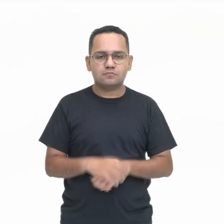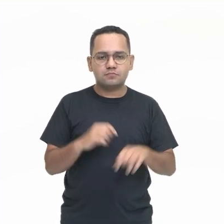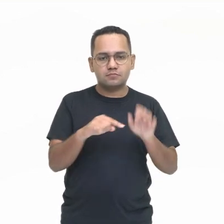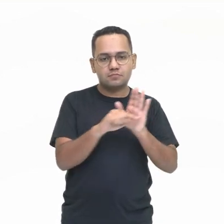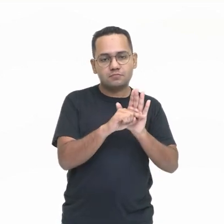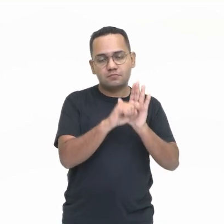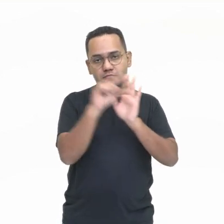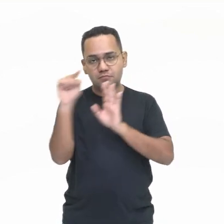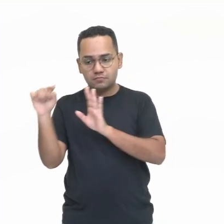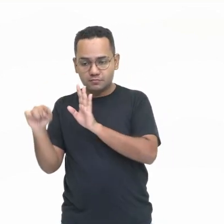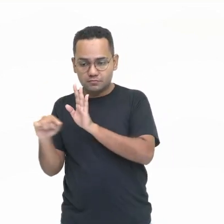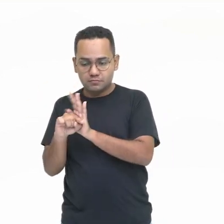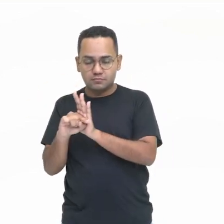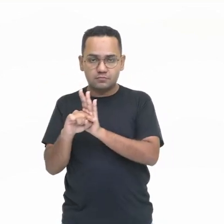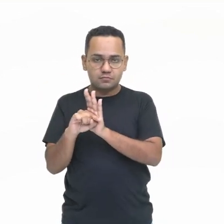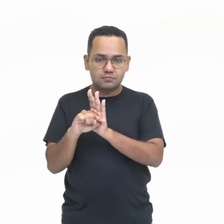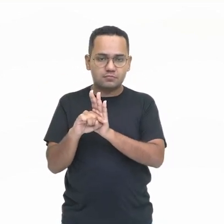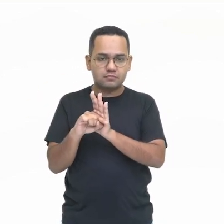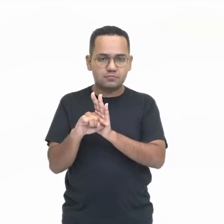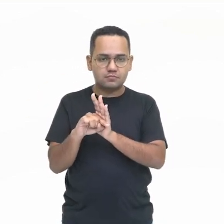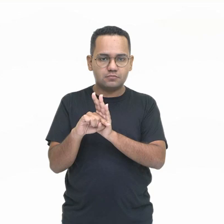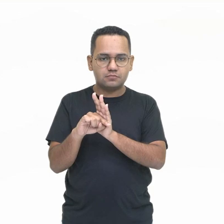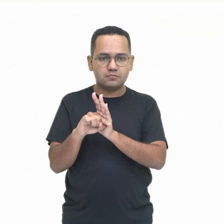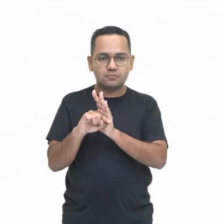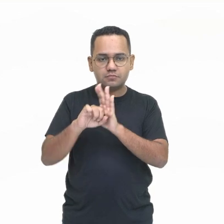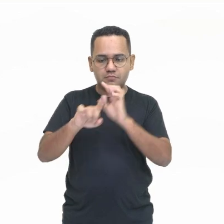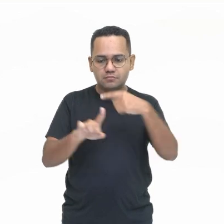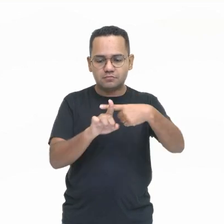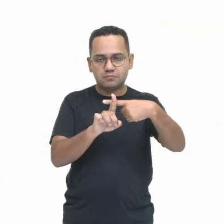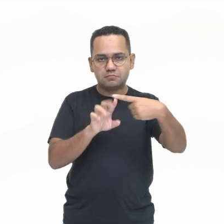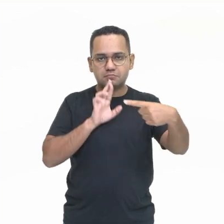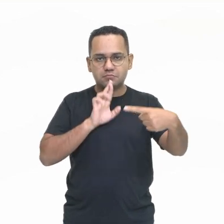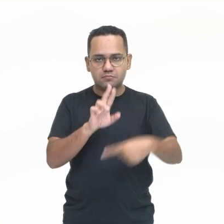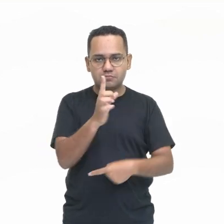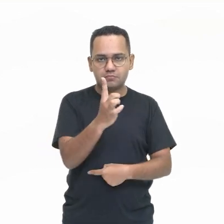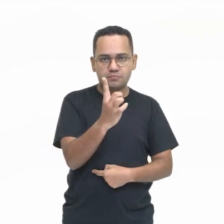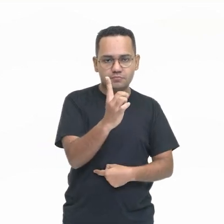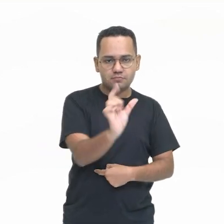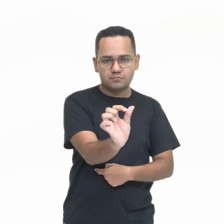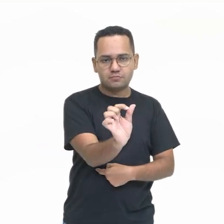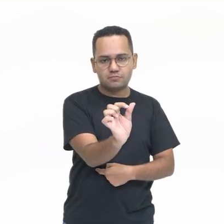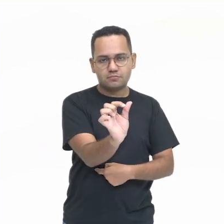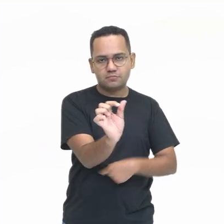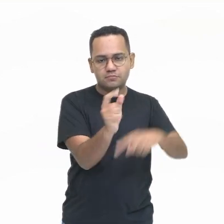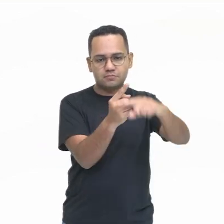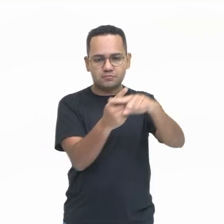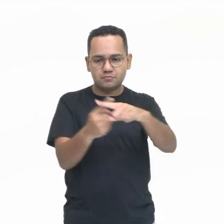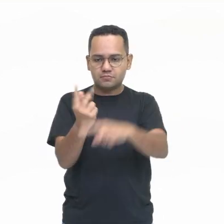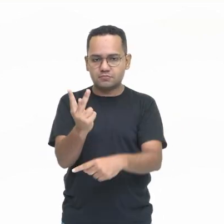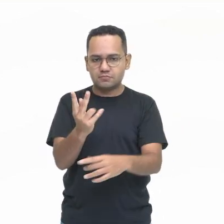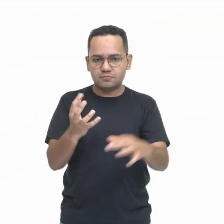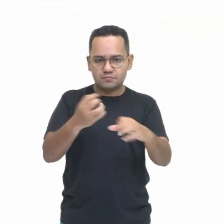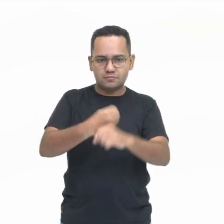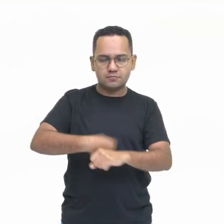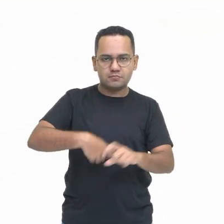ó, menos 4 vezes 4 dá mais 16. Mais 16 vezes